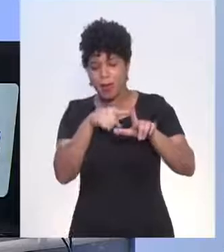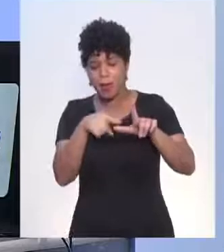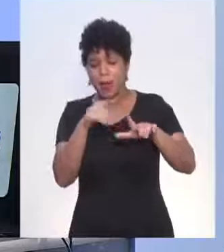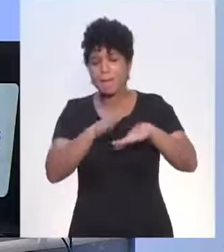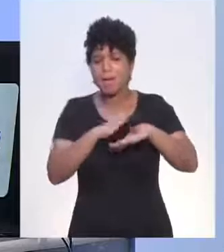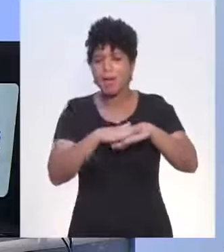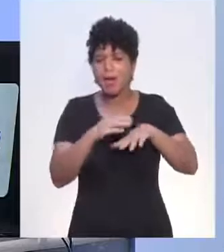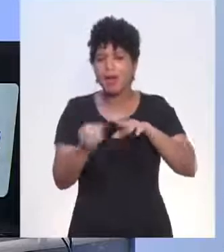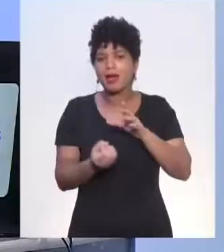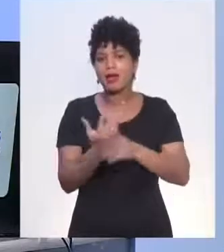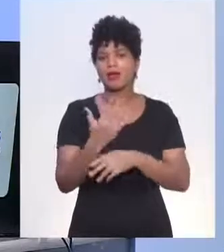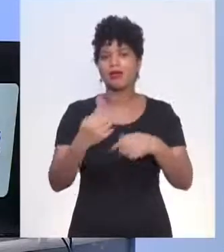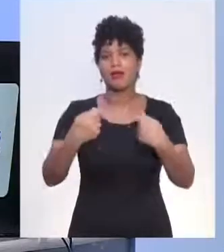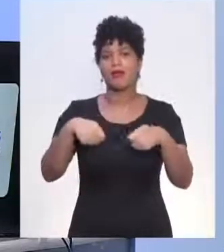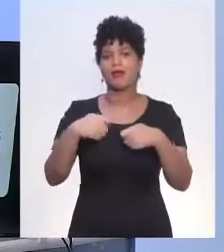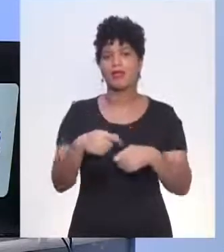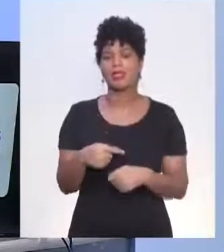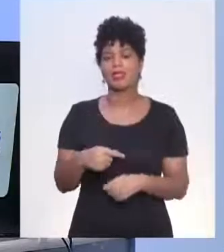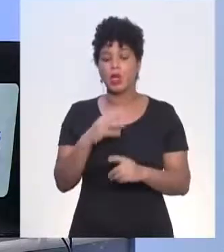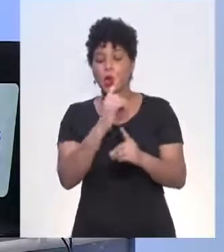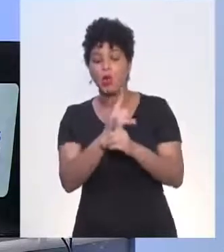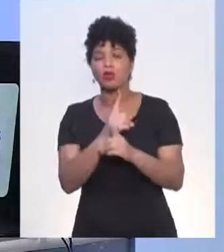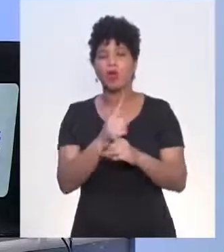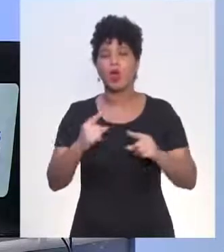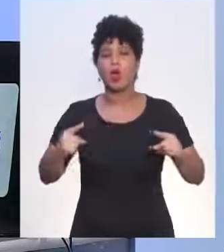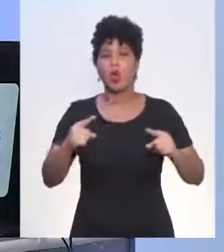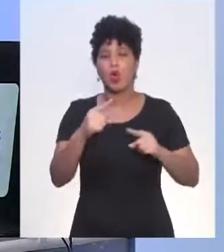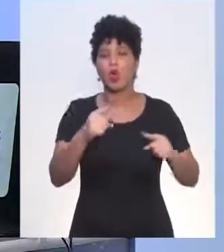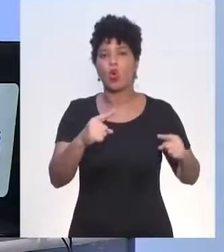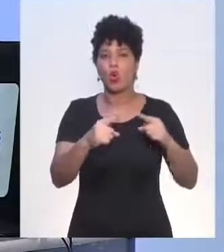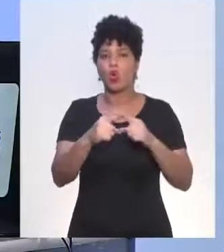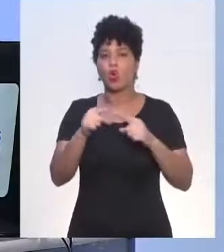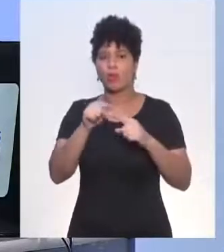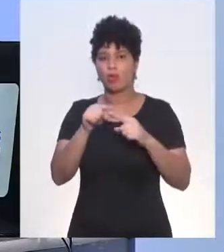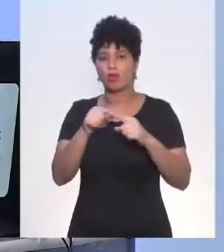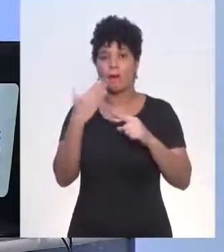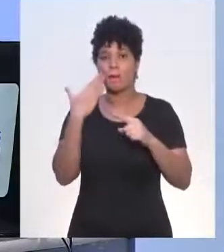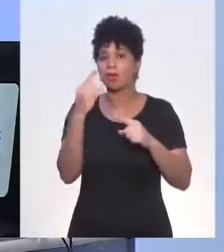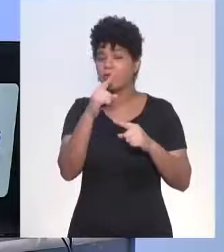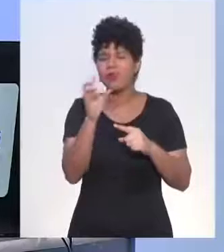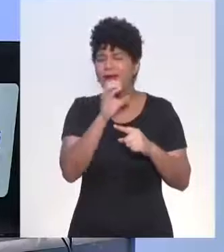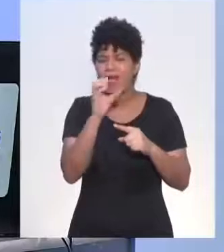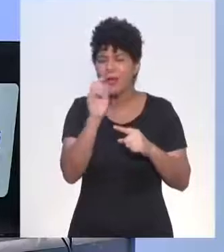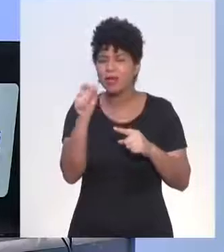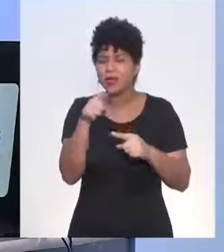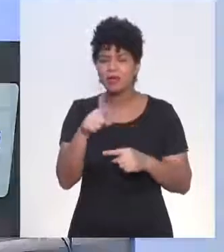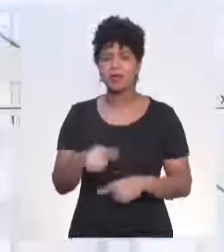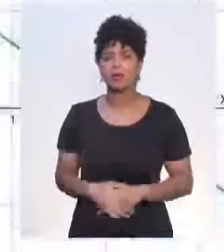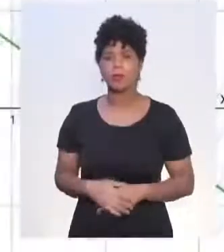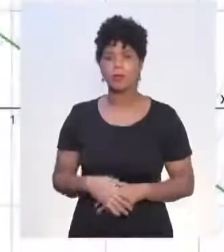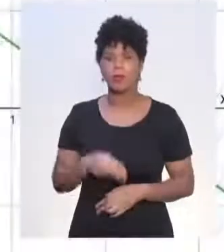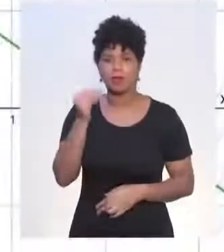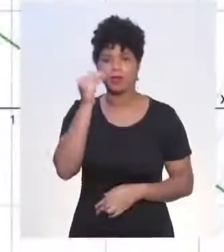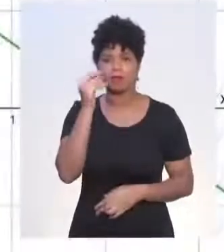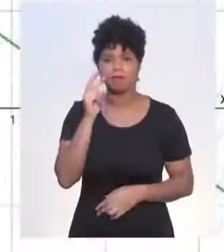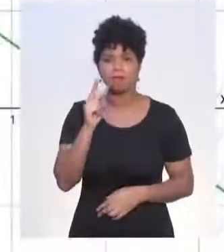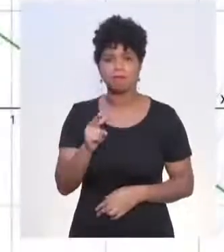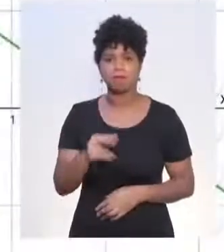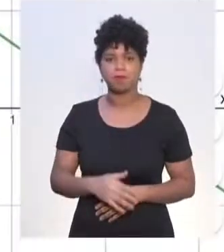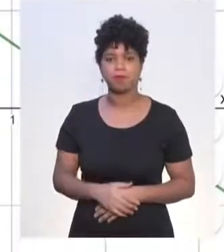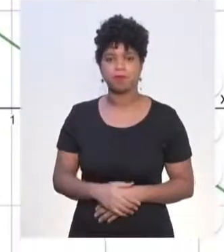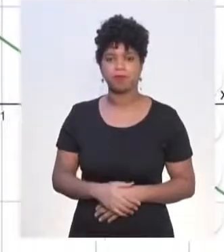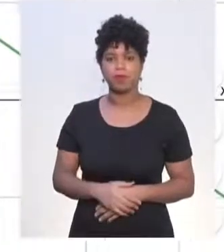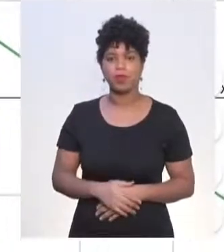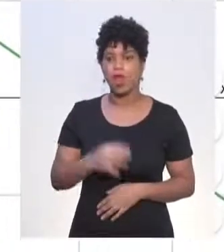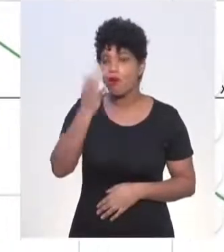ele, eu tenho sempre esse ponto, e vou só passar o mouse por cima, você consegue encontrar essa intersecção. Vamos tentar observar? Então, eu vou fazer bem